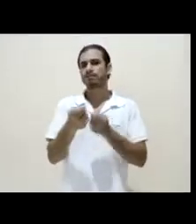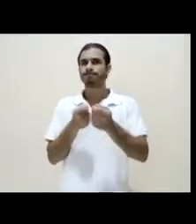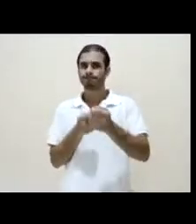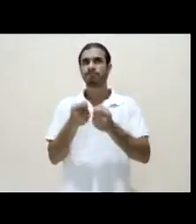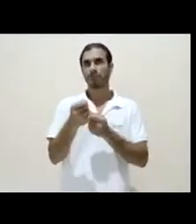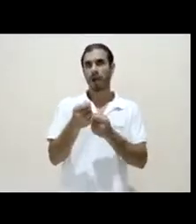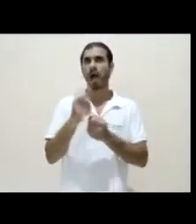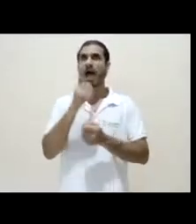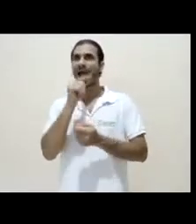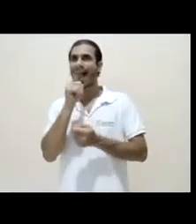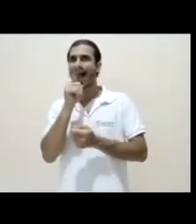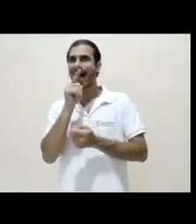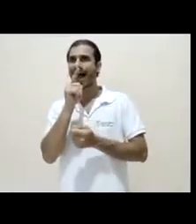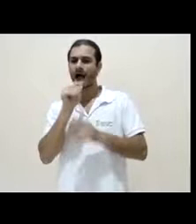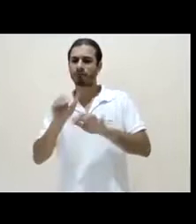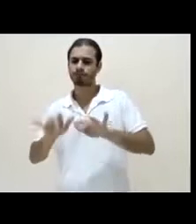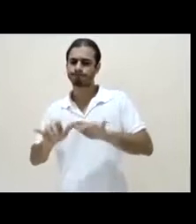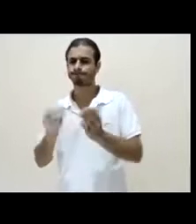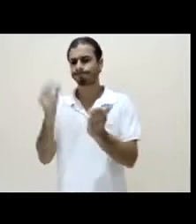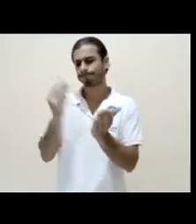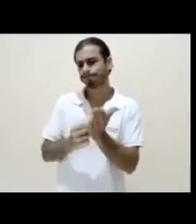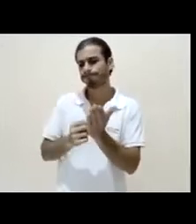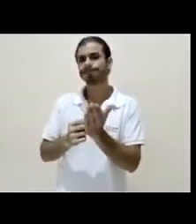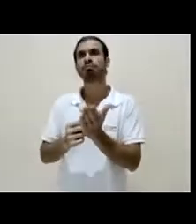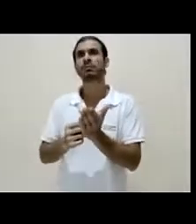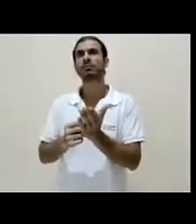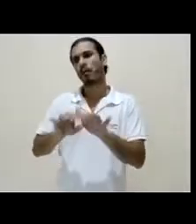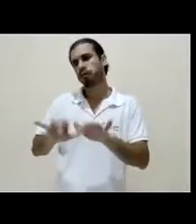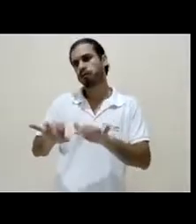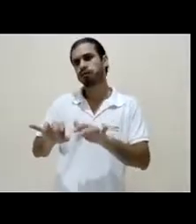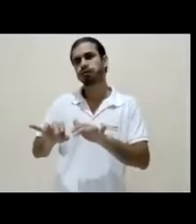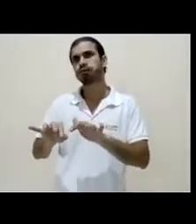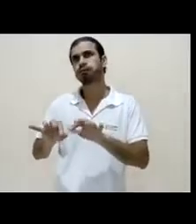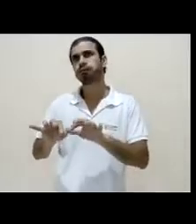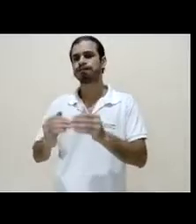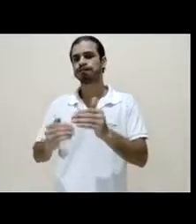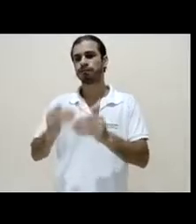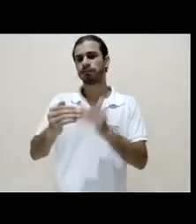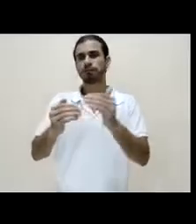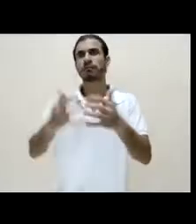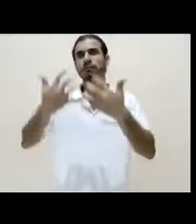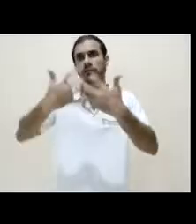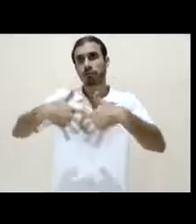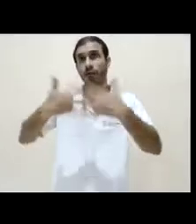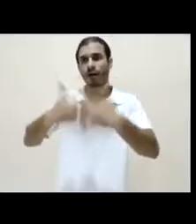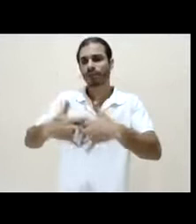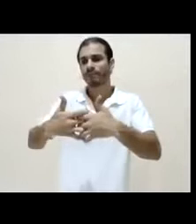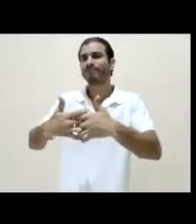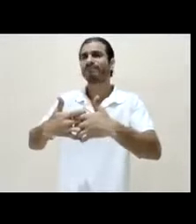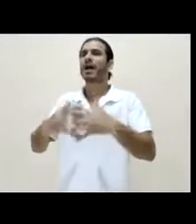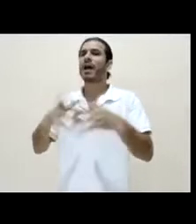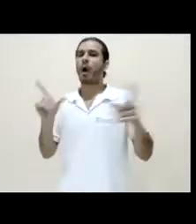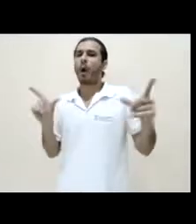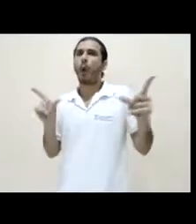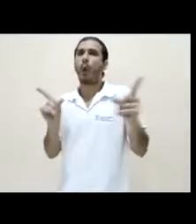A gente sabe também que a agropecuária demanda muita água, né? E aí, então, a gente pensou